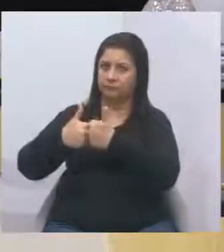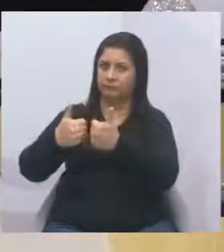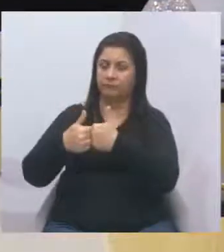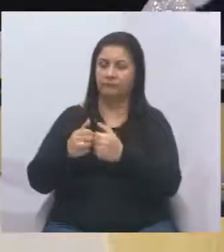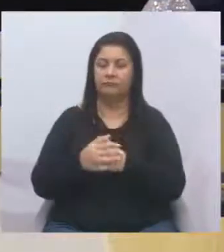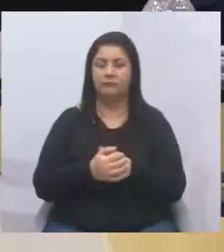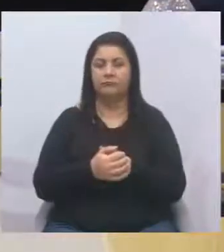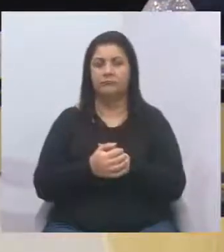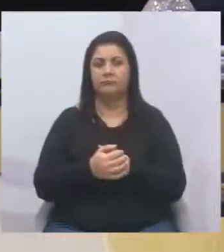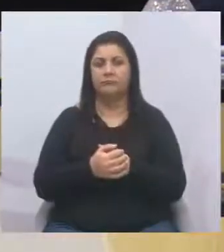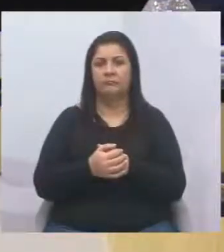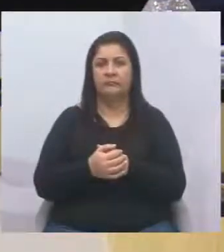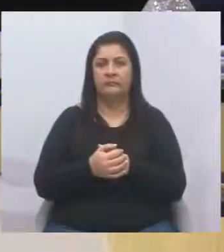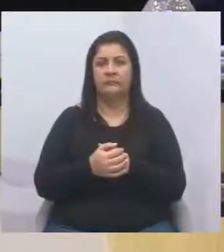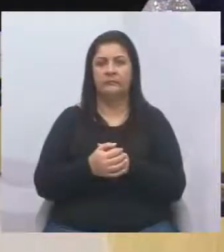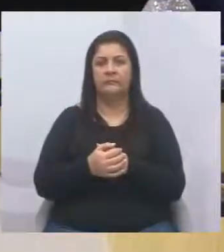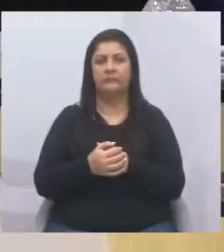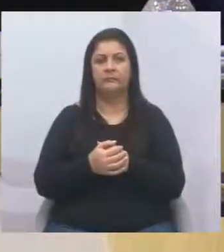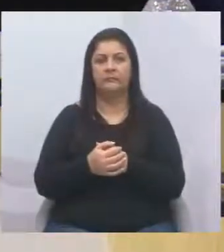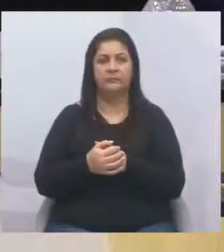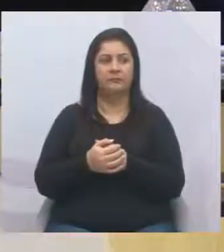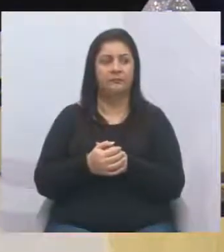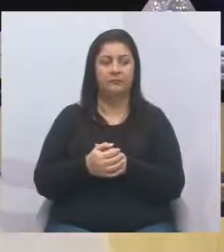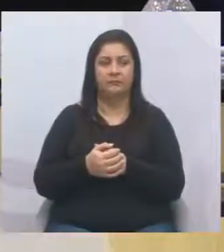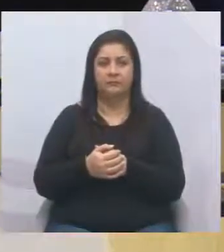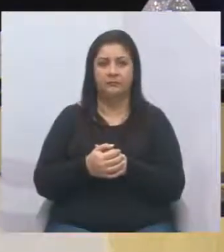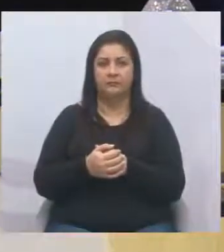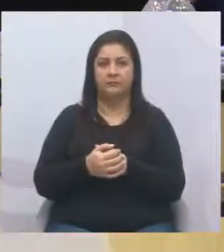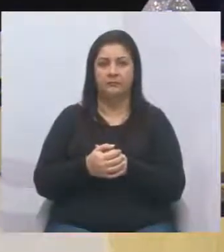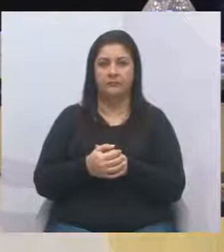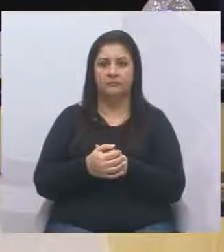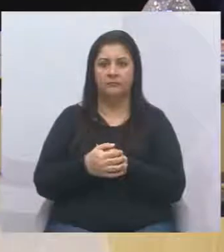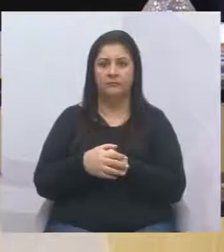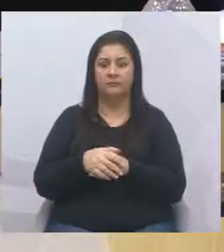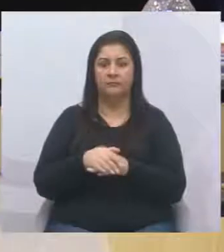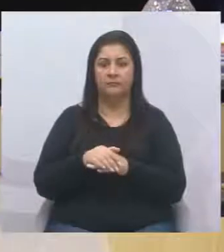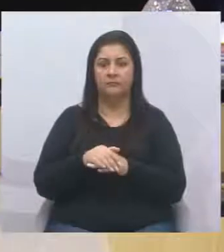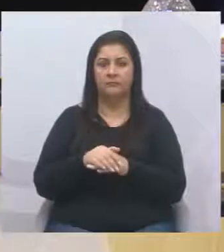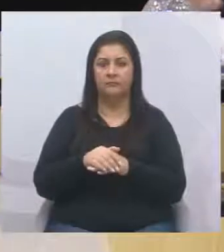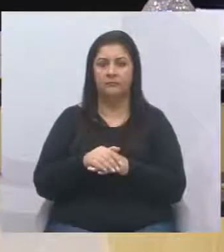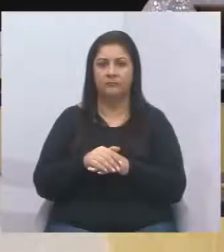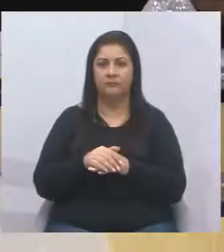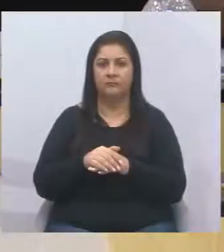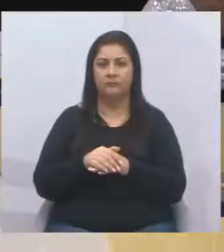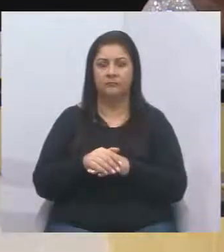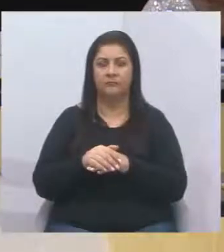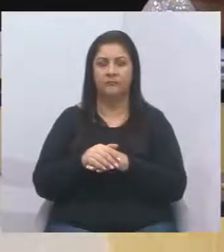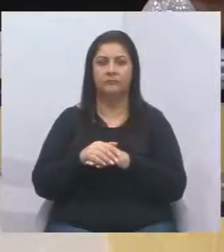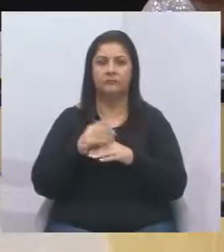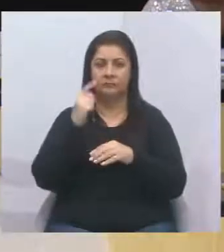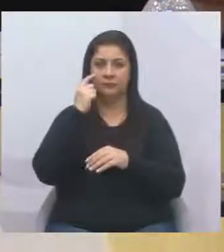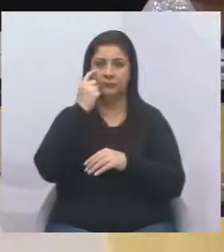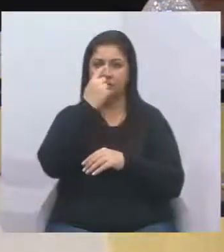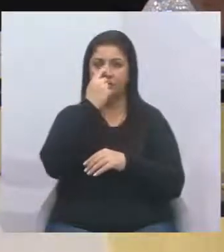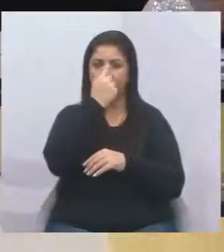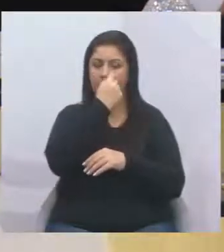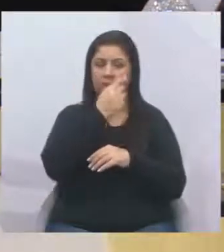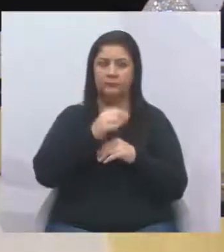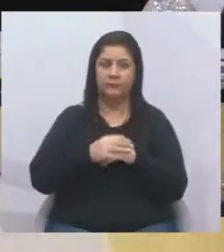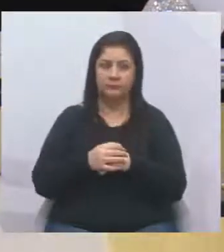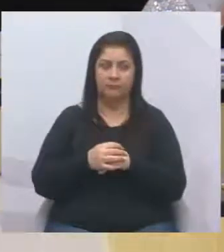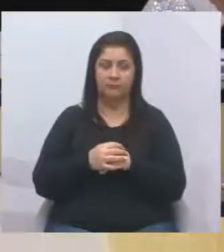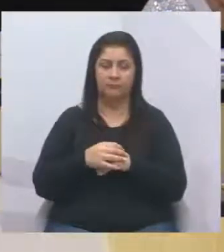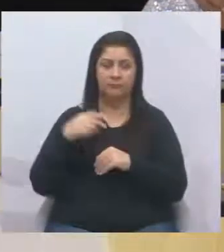número 368, na Rua Deputado Arnaldo Laurindo, no Parque Meia Lua.